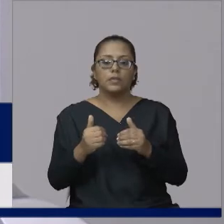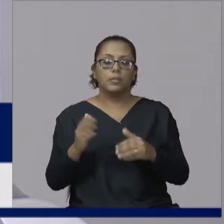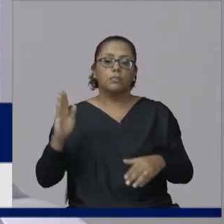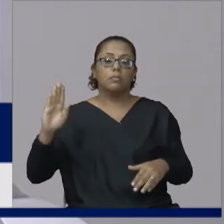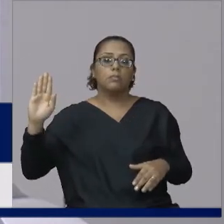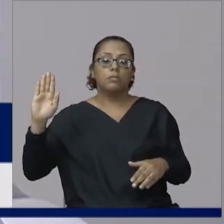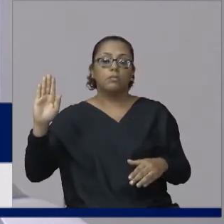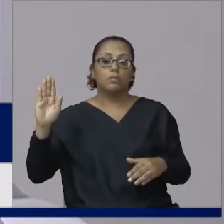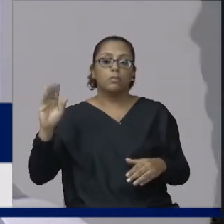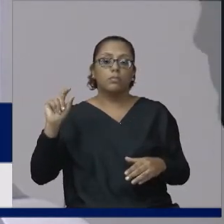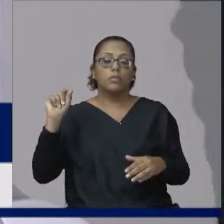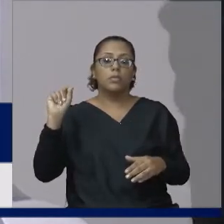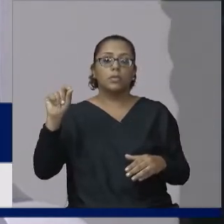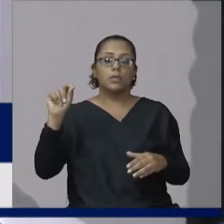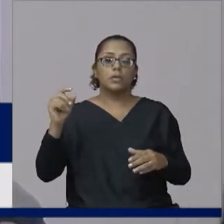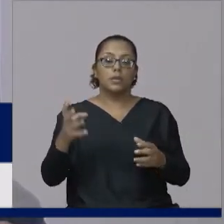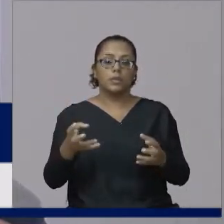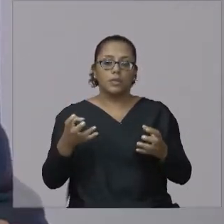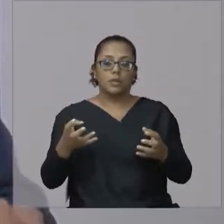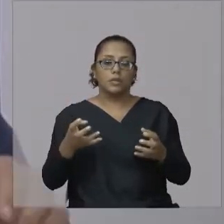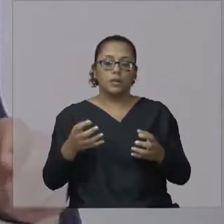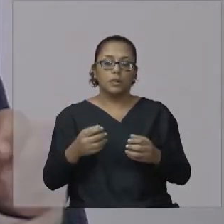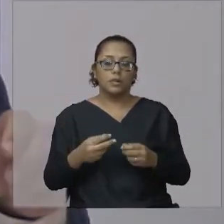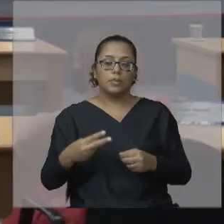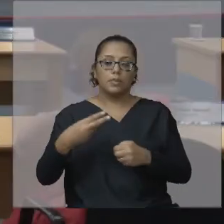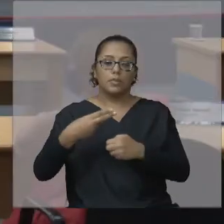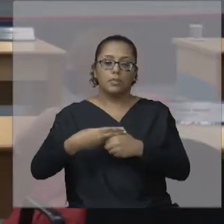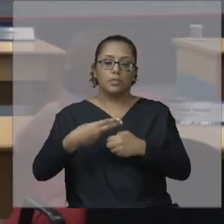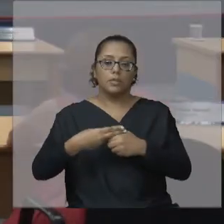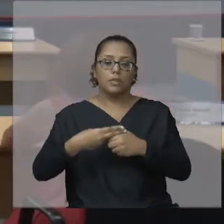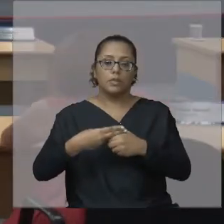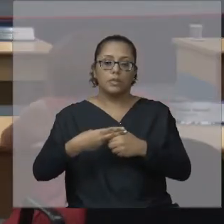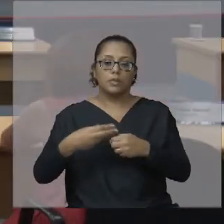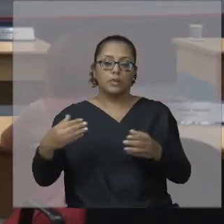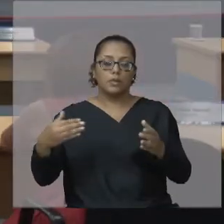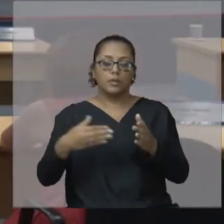biênio 2021 e 2022.